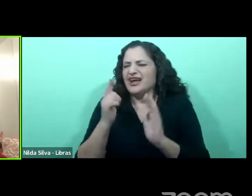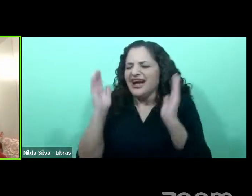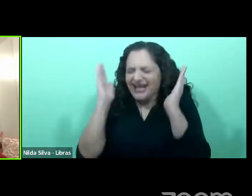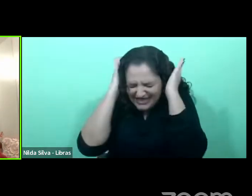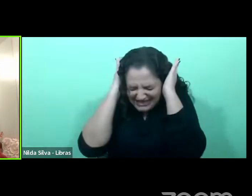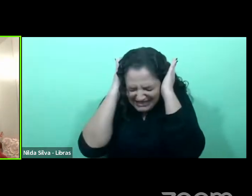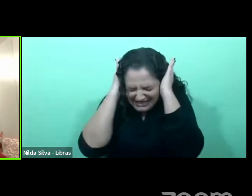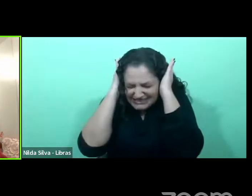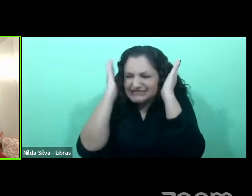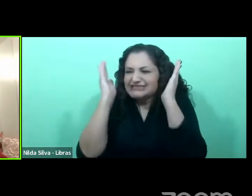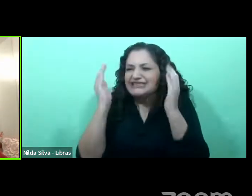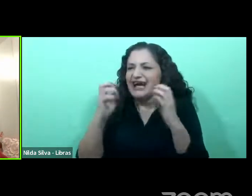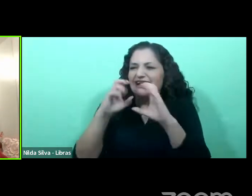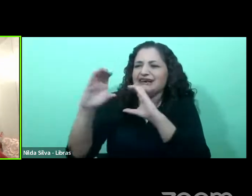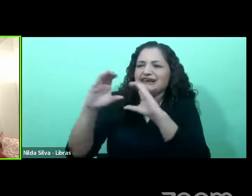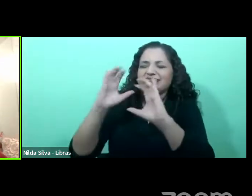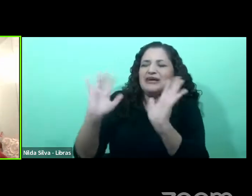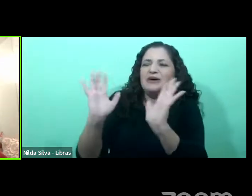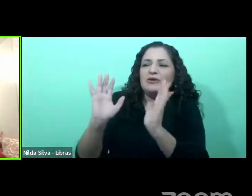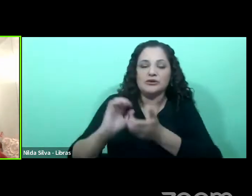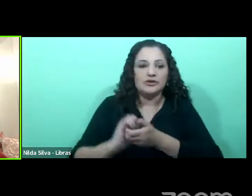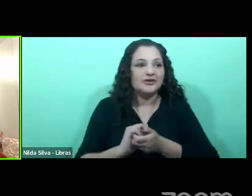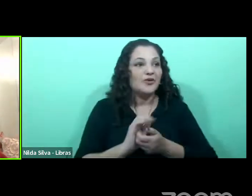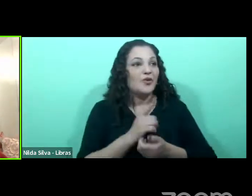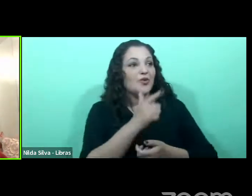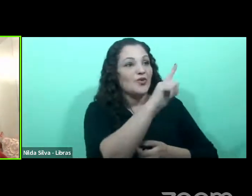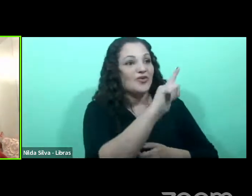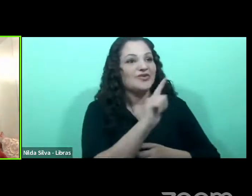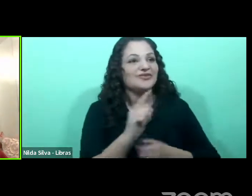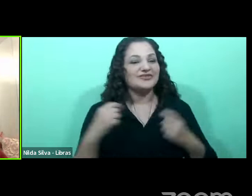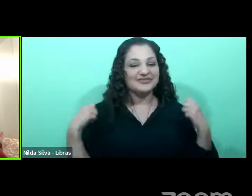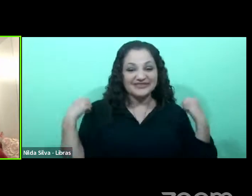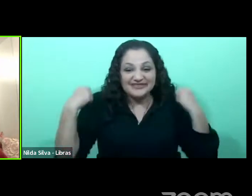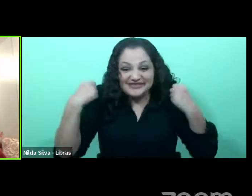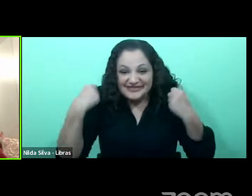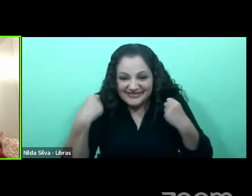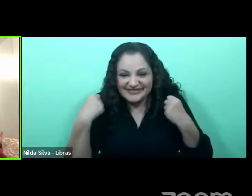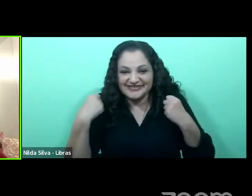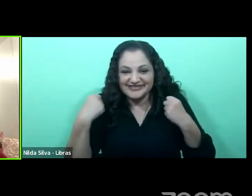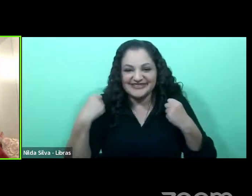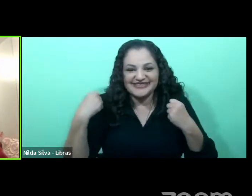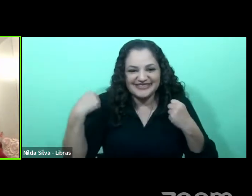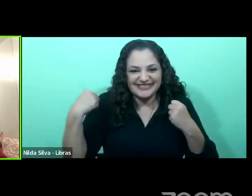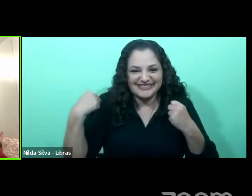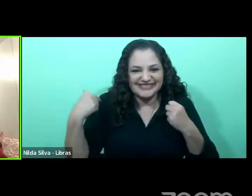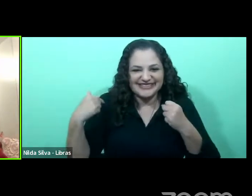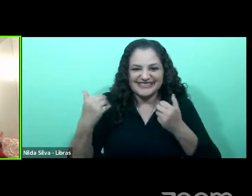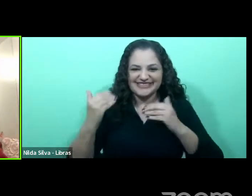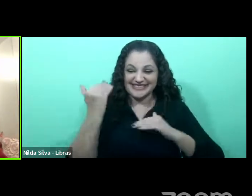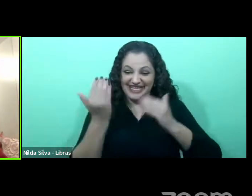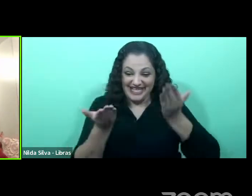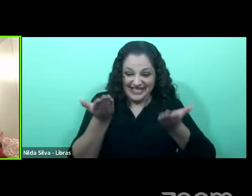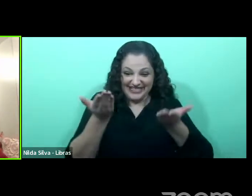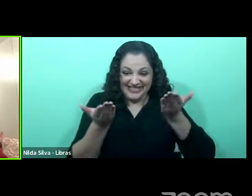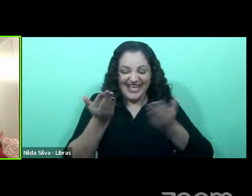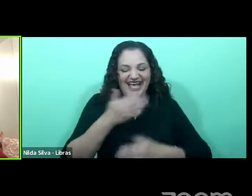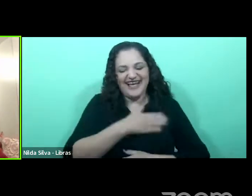cantar, aquele que se equilibra nas suas costas, né? Que é um dos que eu mais gosto.